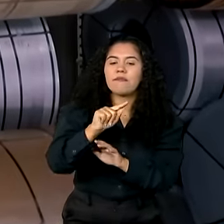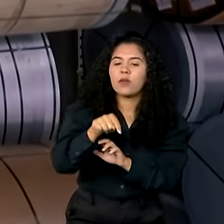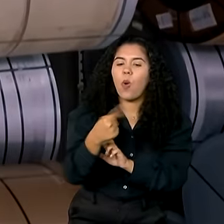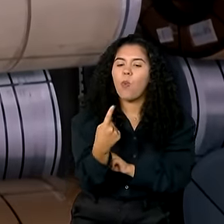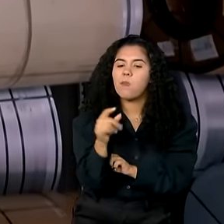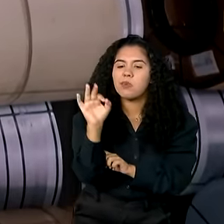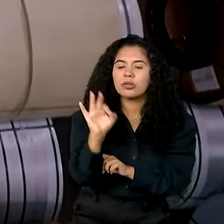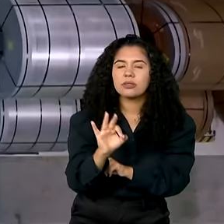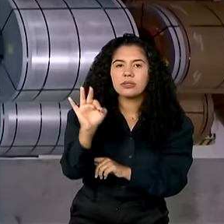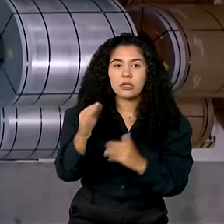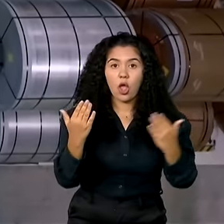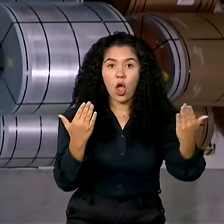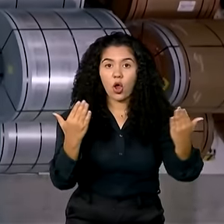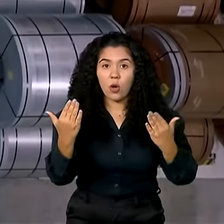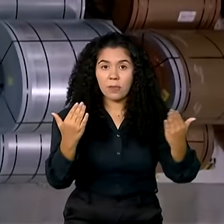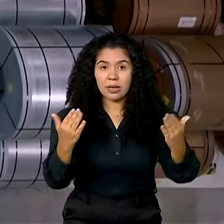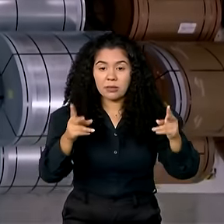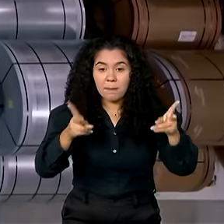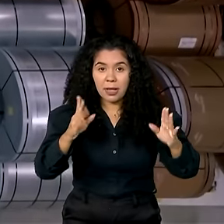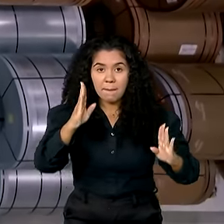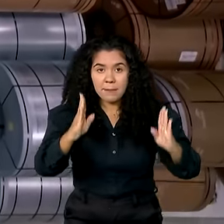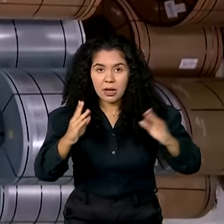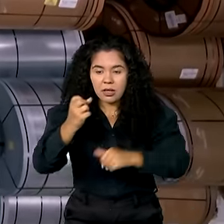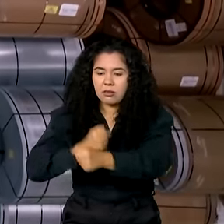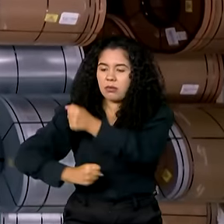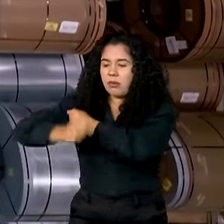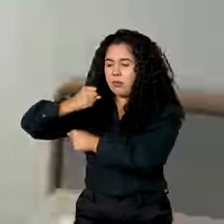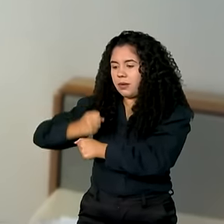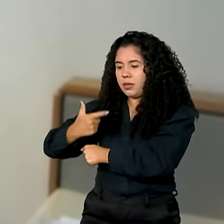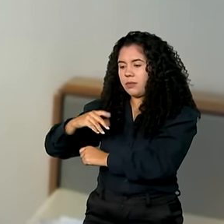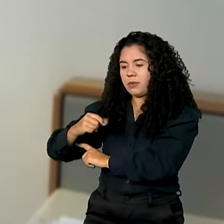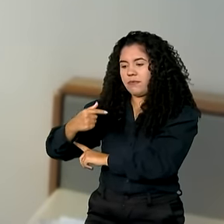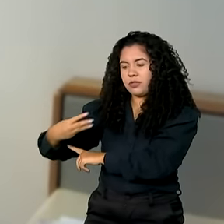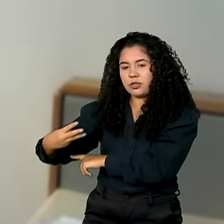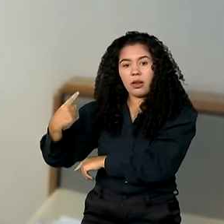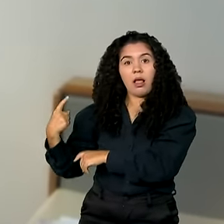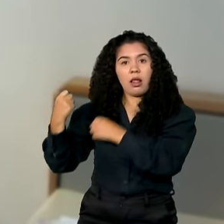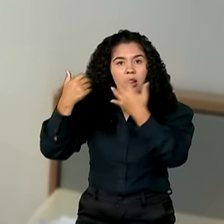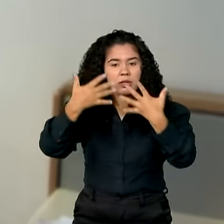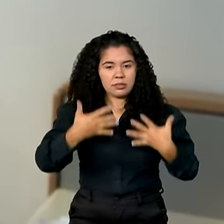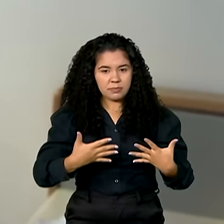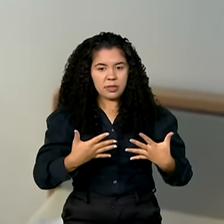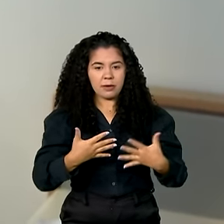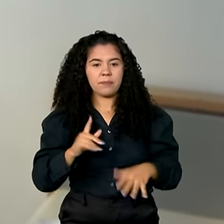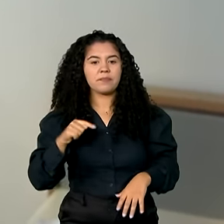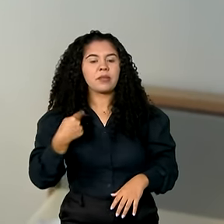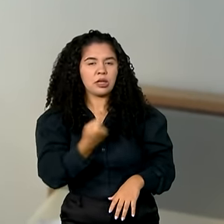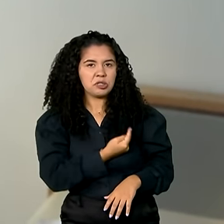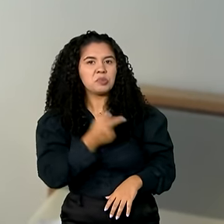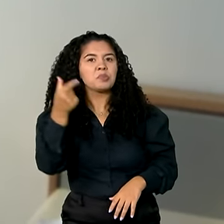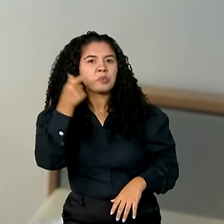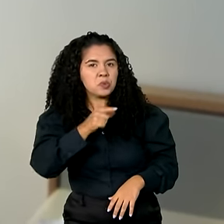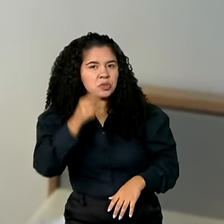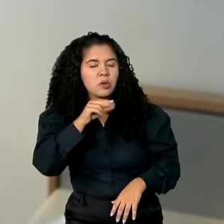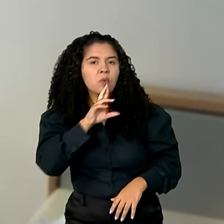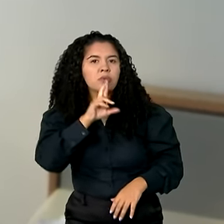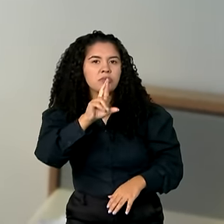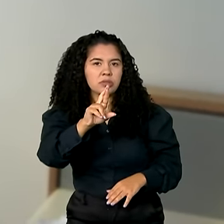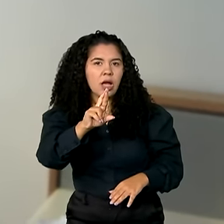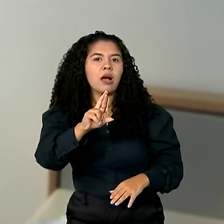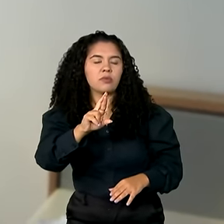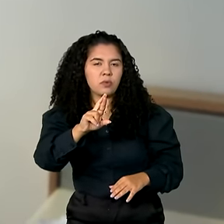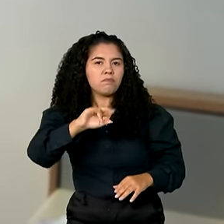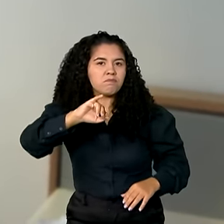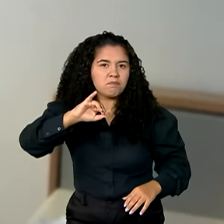3,1% comparado ao mesmo período do ano passado. A gente vê uma recuperação importante depois de um bom tempo